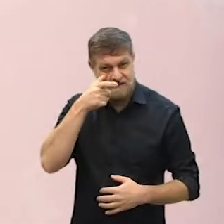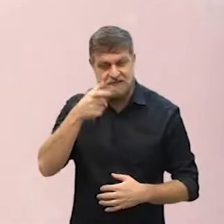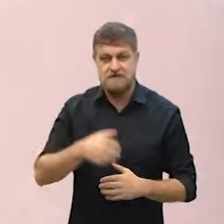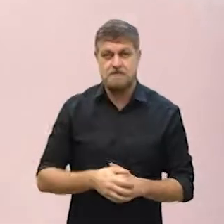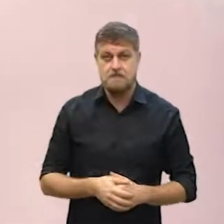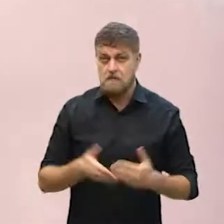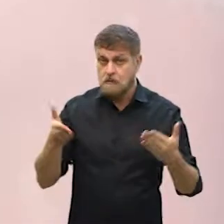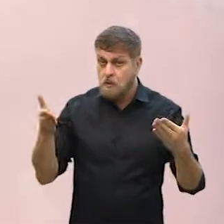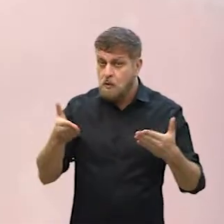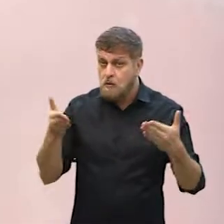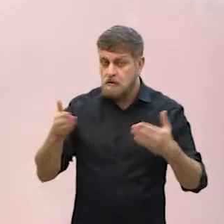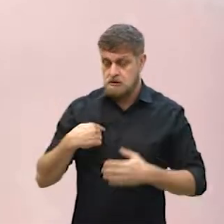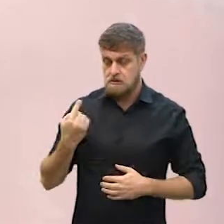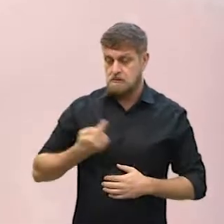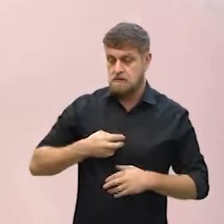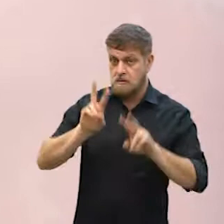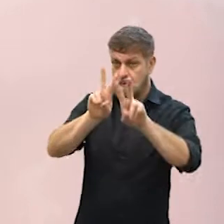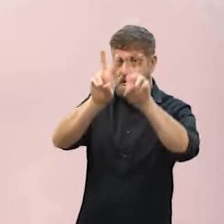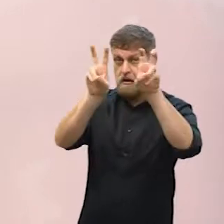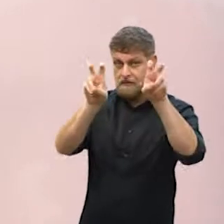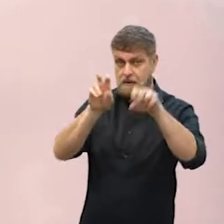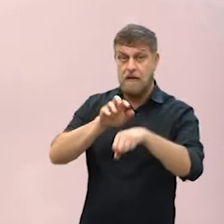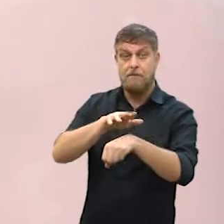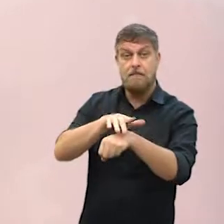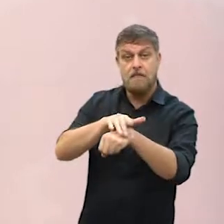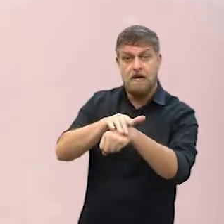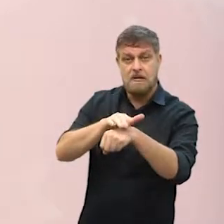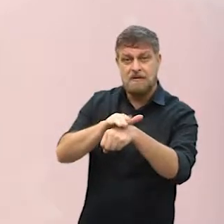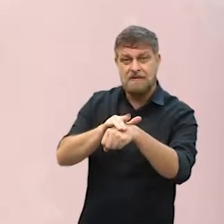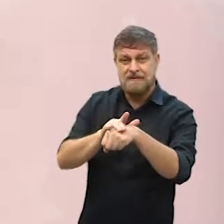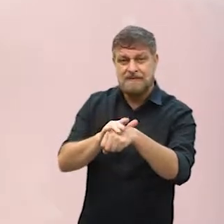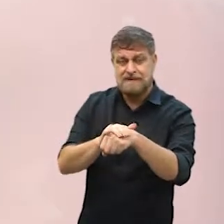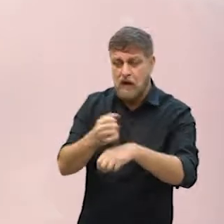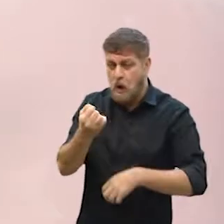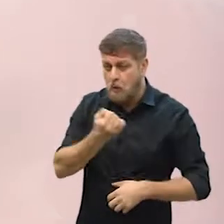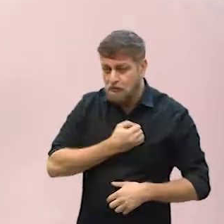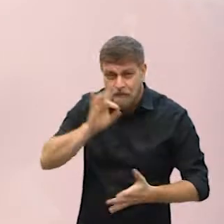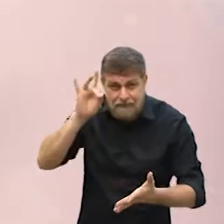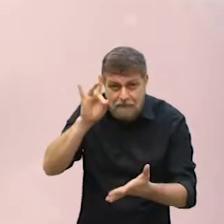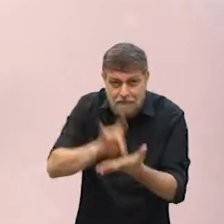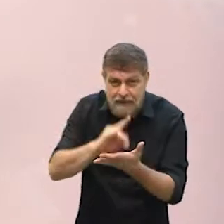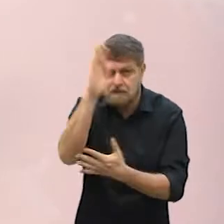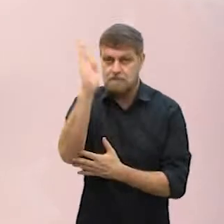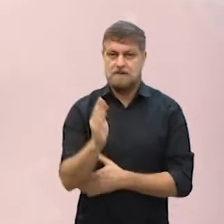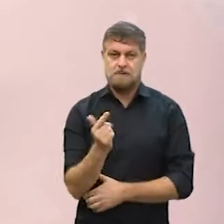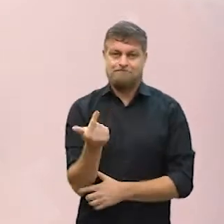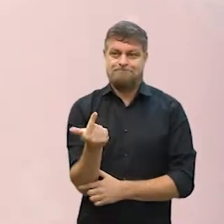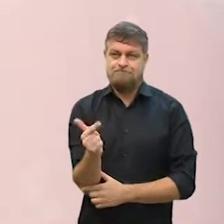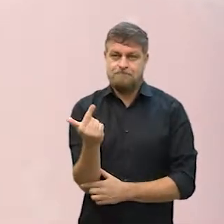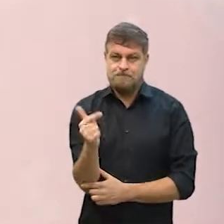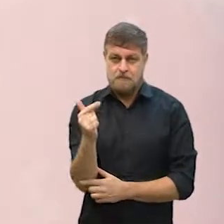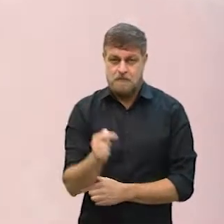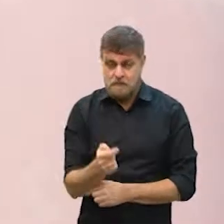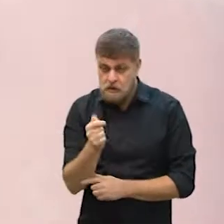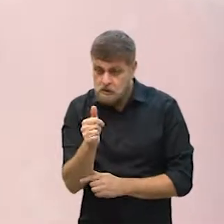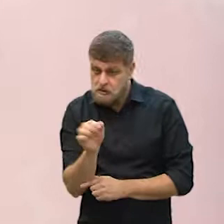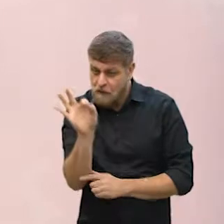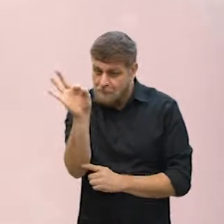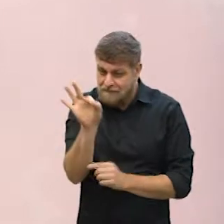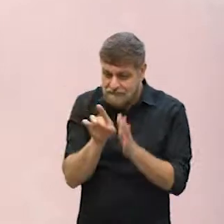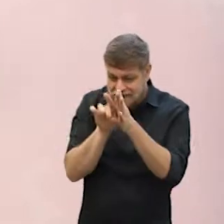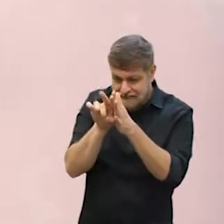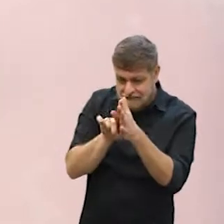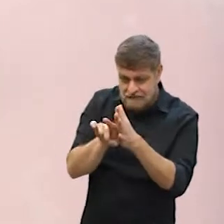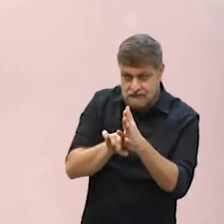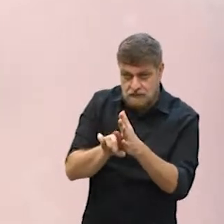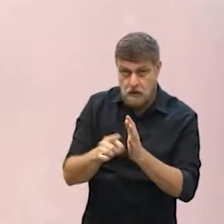Audiência hoje olha só a gente vai falar sobre uma doença que não tem um número exato aqui no Brasil apenas uma